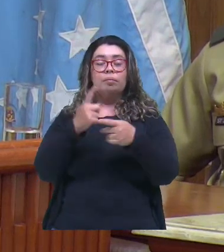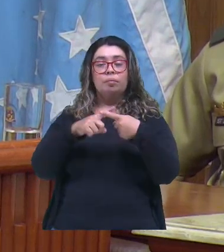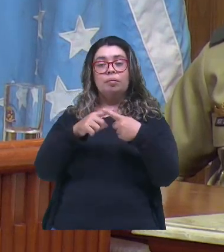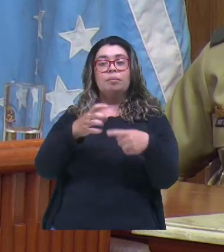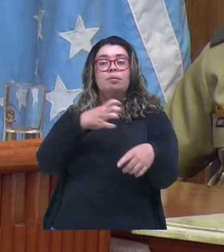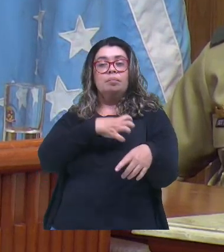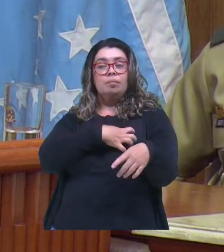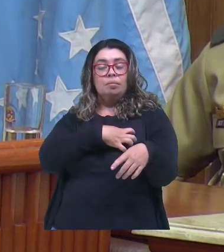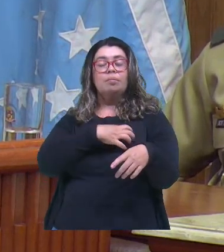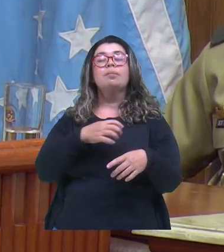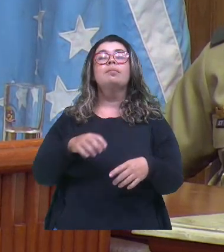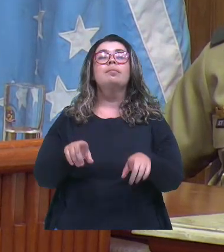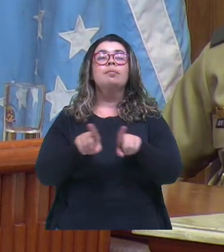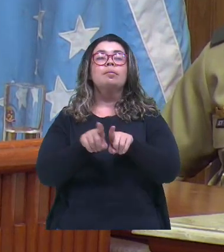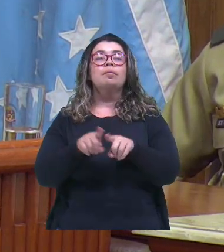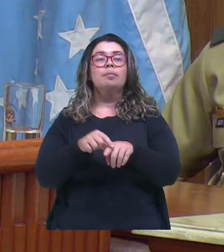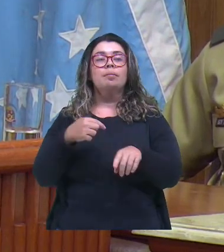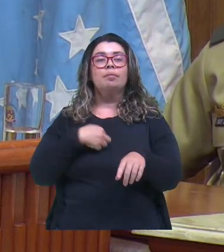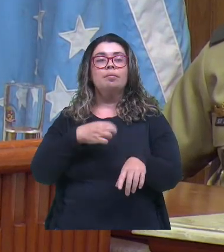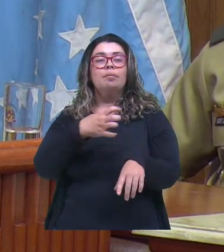Eu me sinto muito